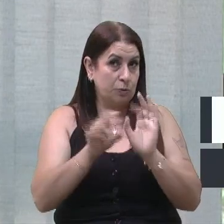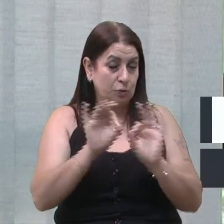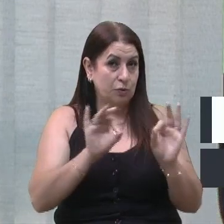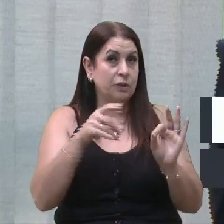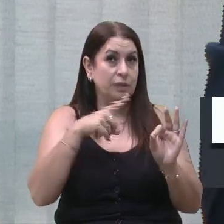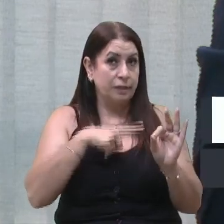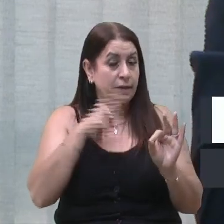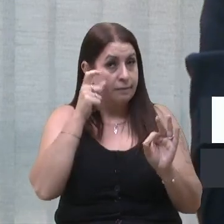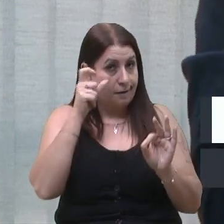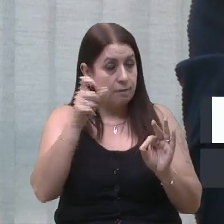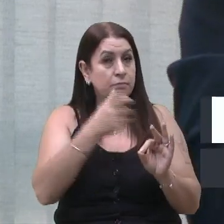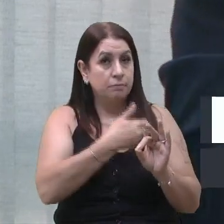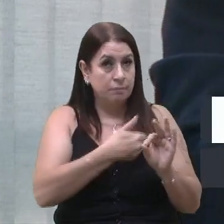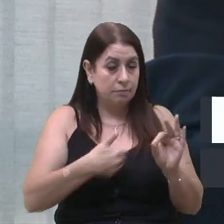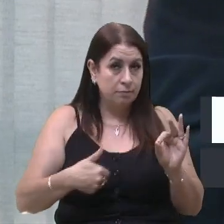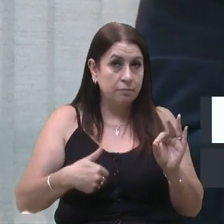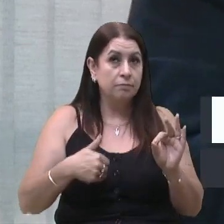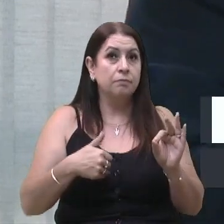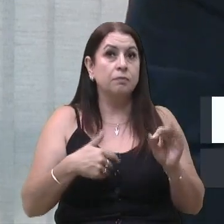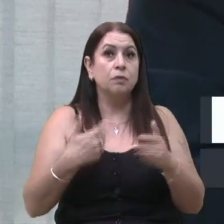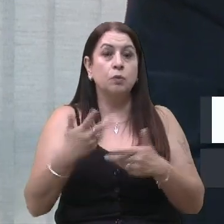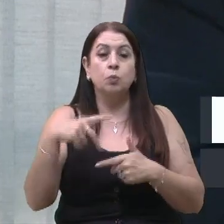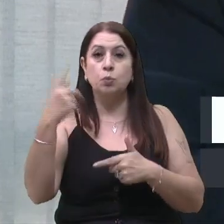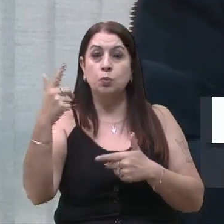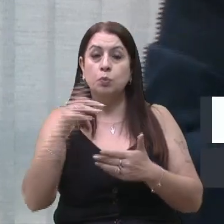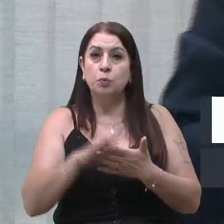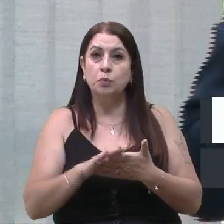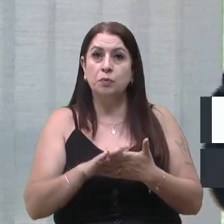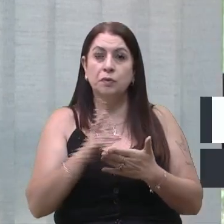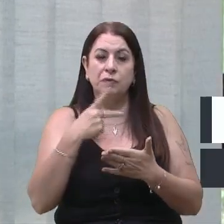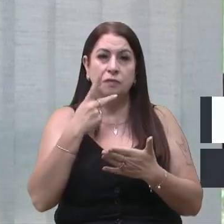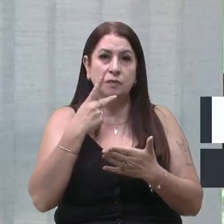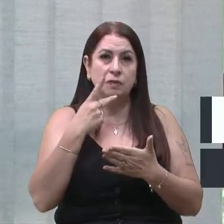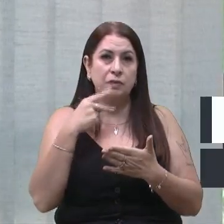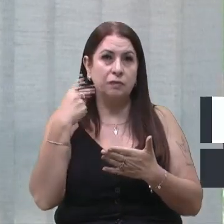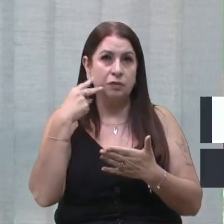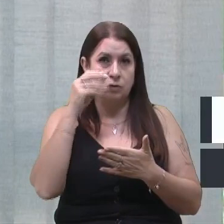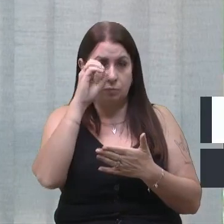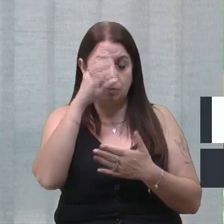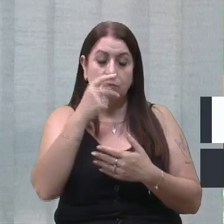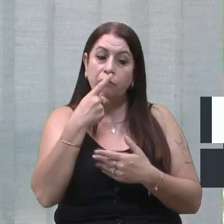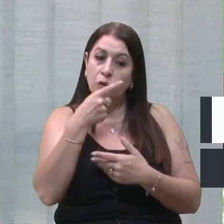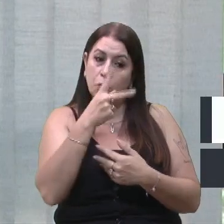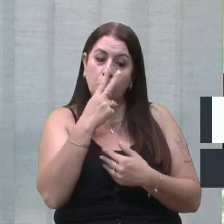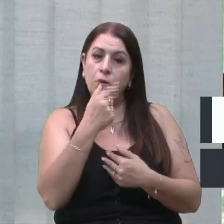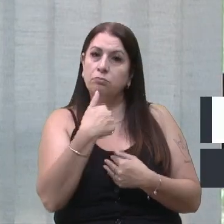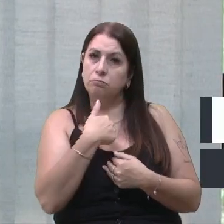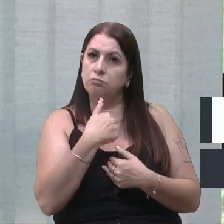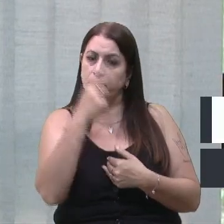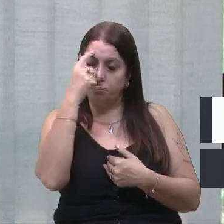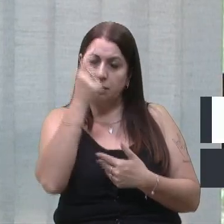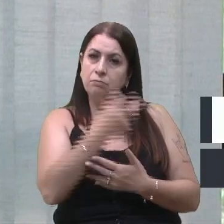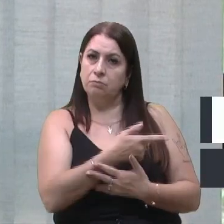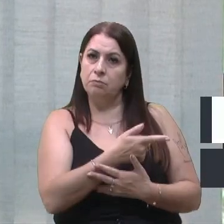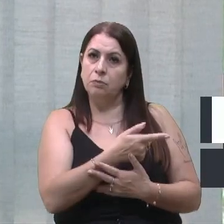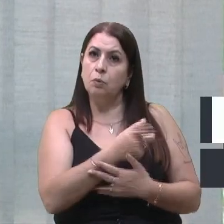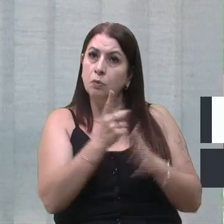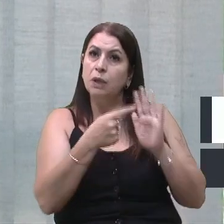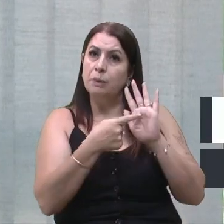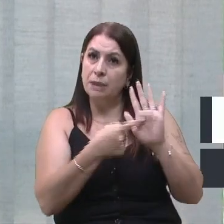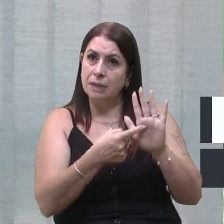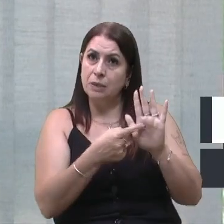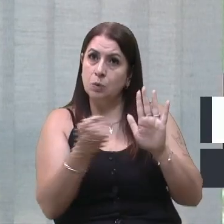interesse público e as demais... A fala do vereador Fiuza me contemplou. Quando foi apresentado